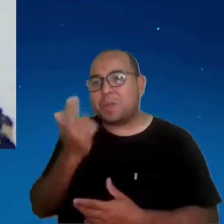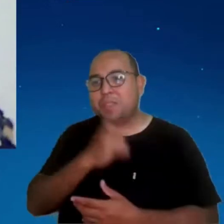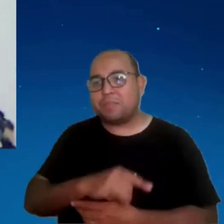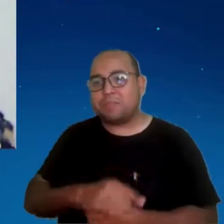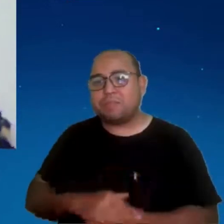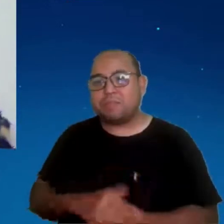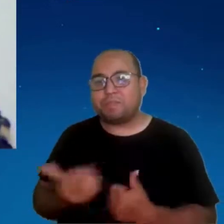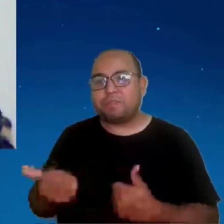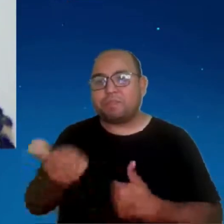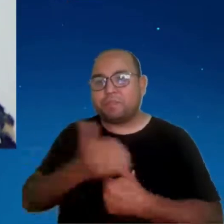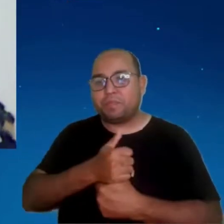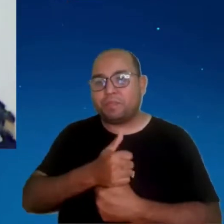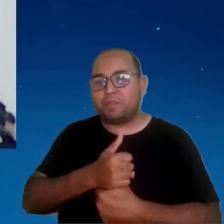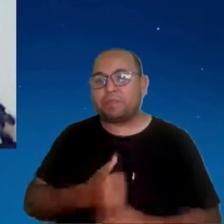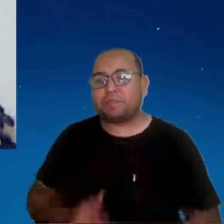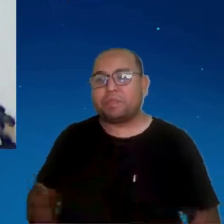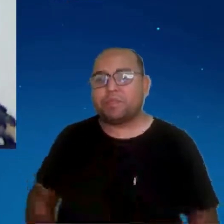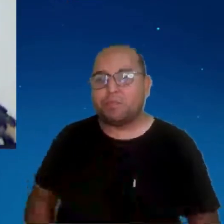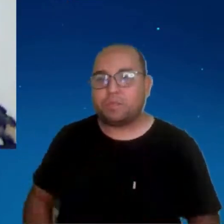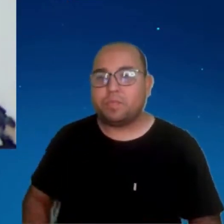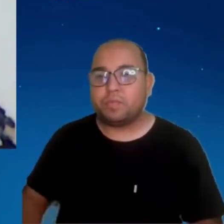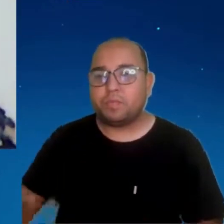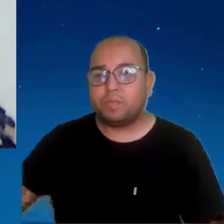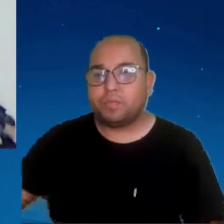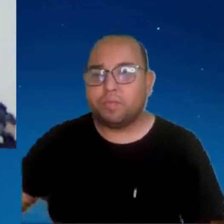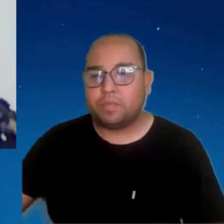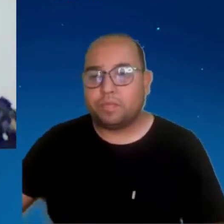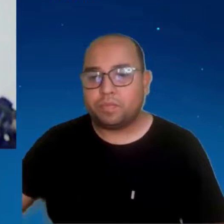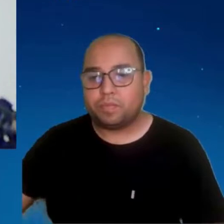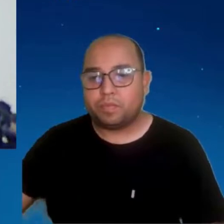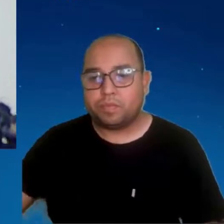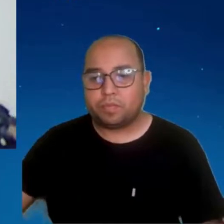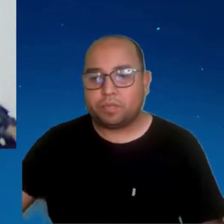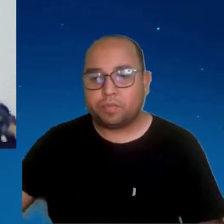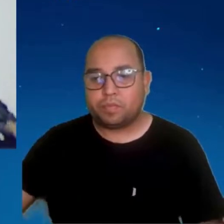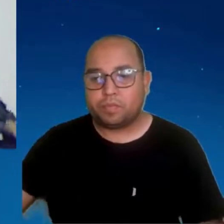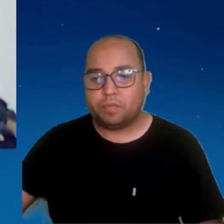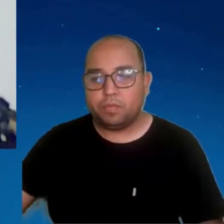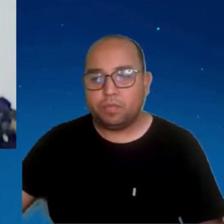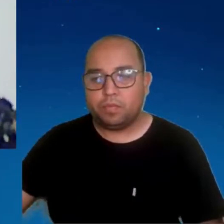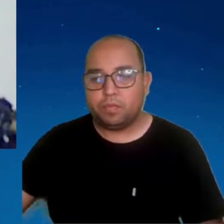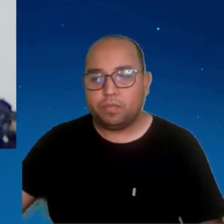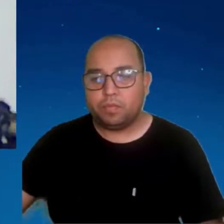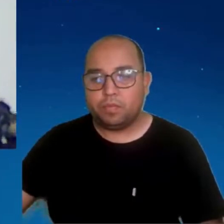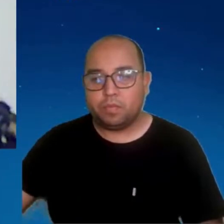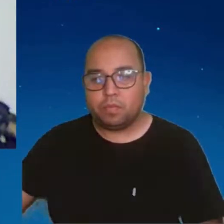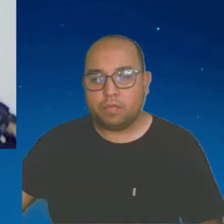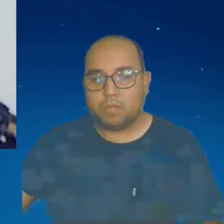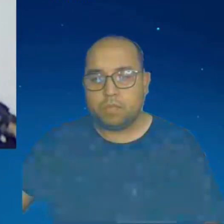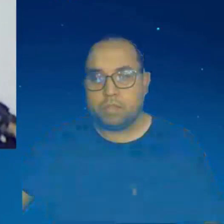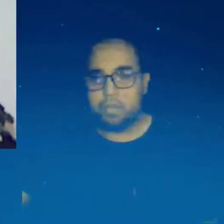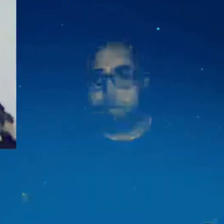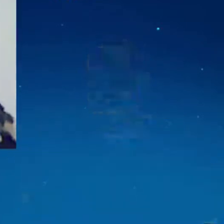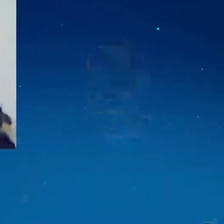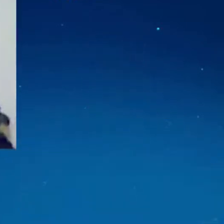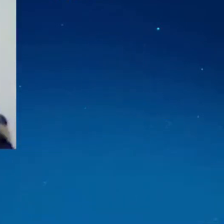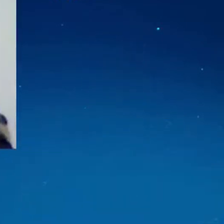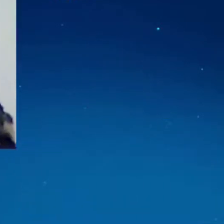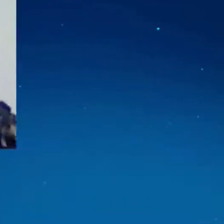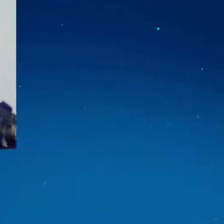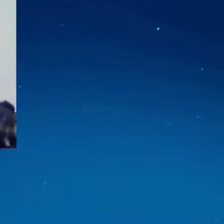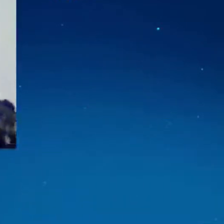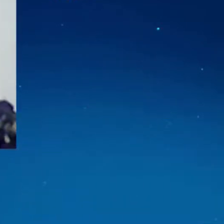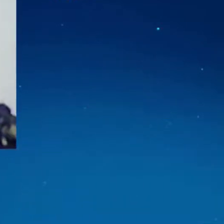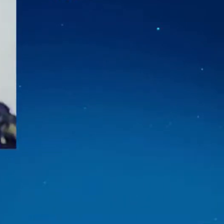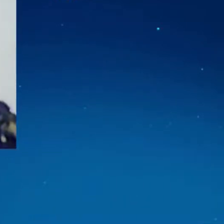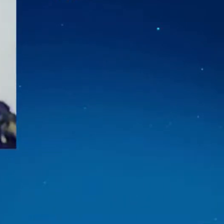né? Então, assim, eu trabalhei em marcas muito significativas para mim, como a Oscar, foram quase 9 anos. Trabalho